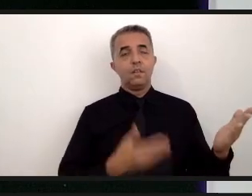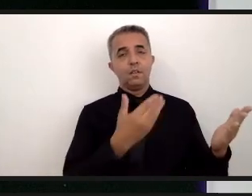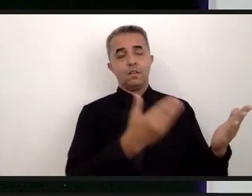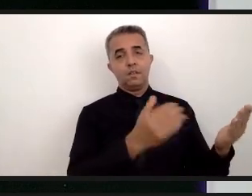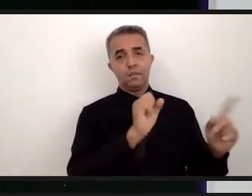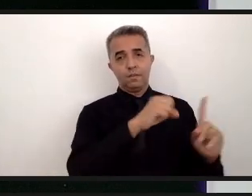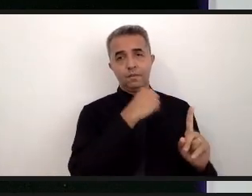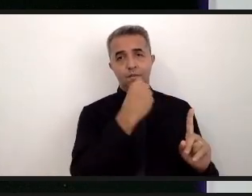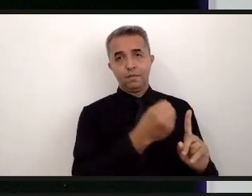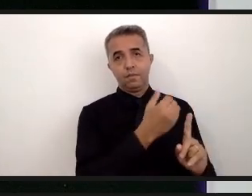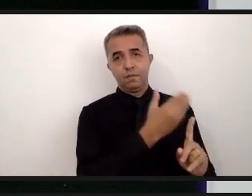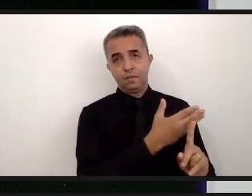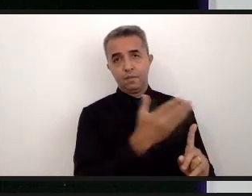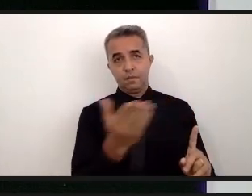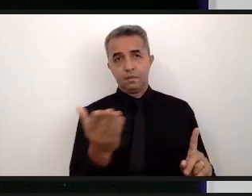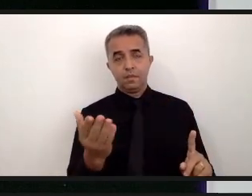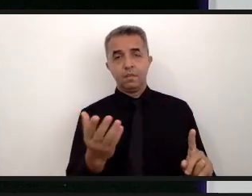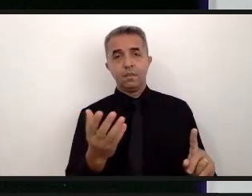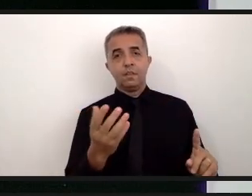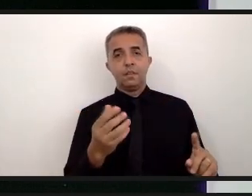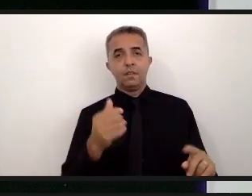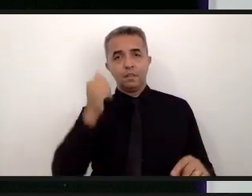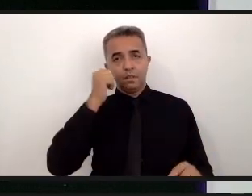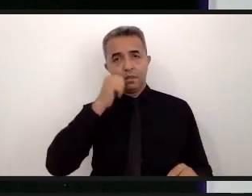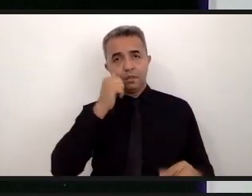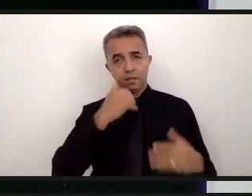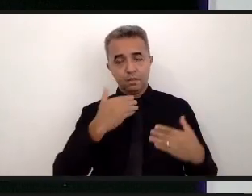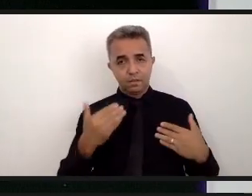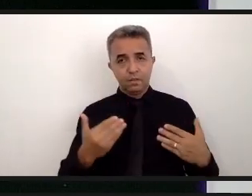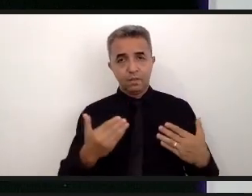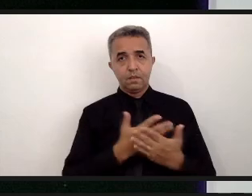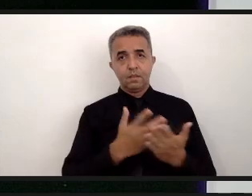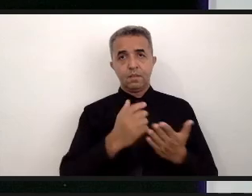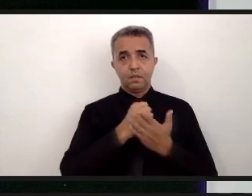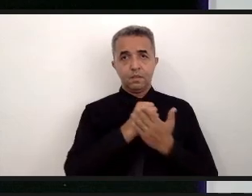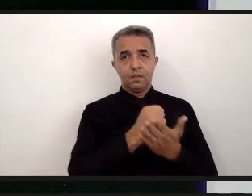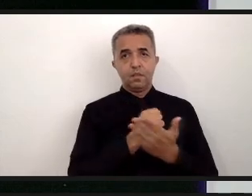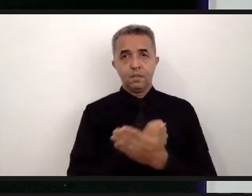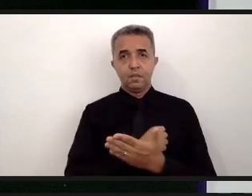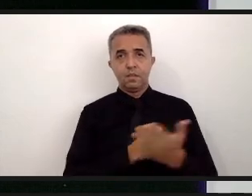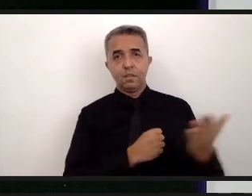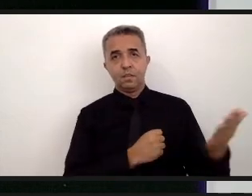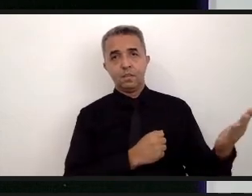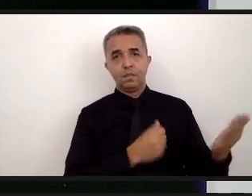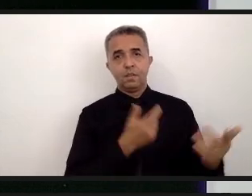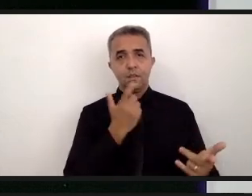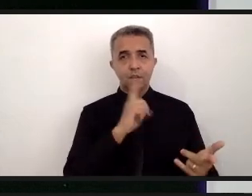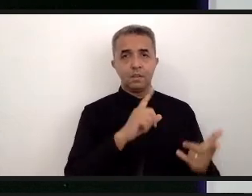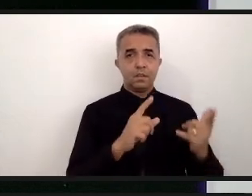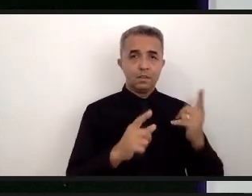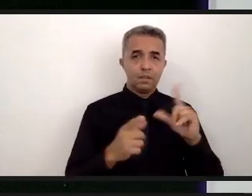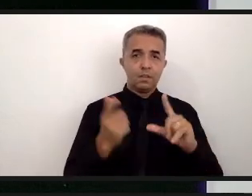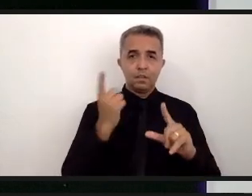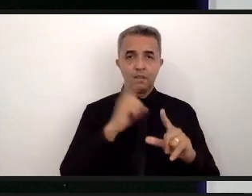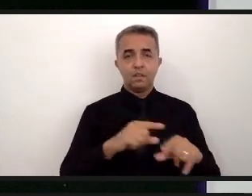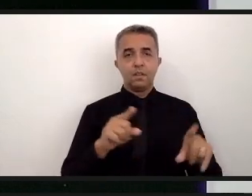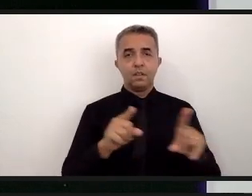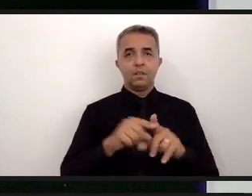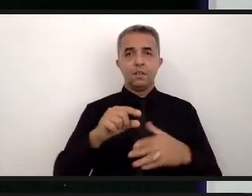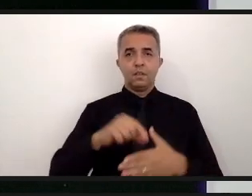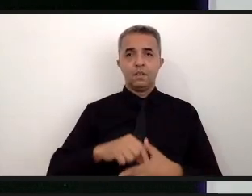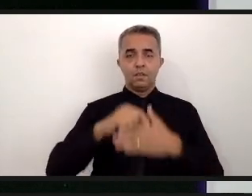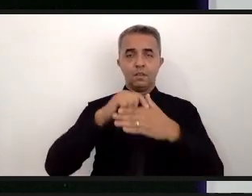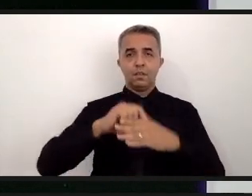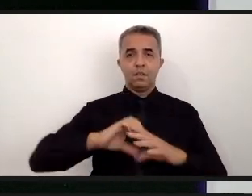nossa sororidade feminina e contribuímos para grandes resultados e liderança de um mundo